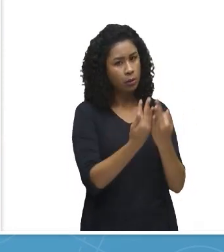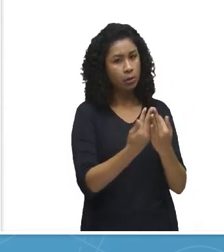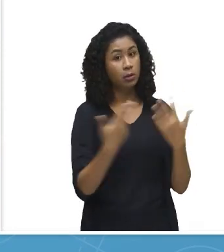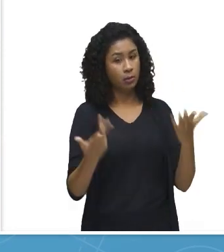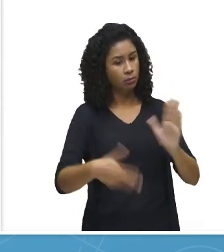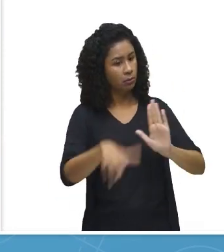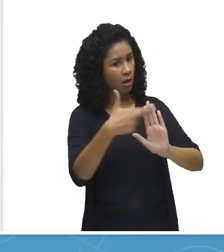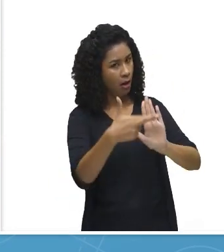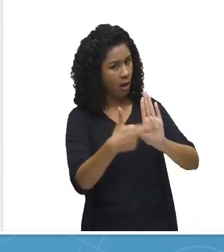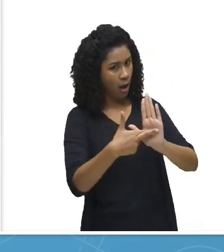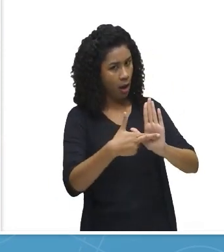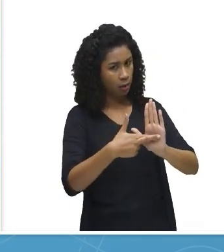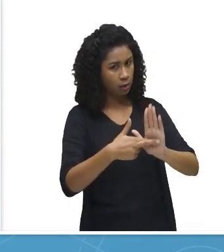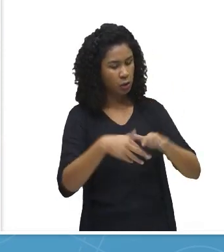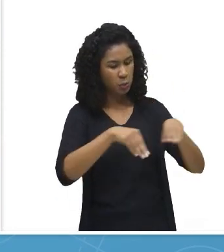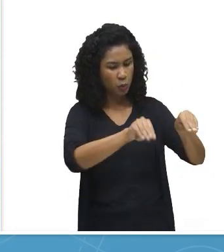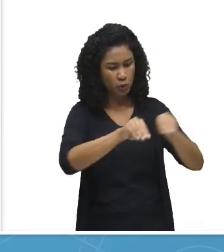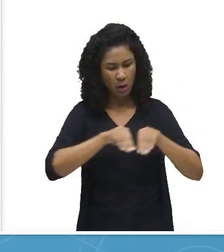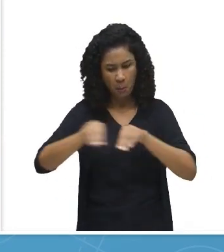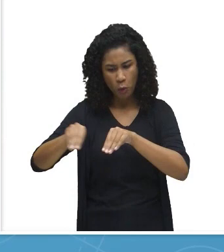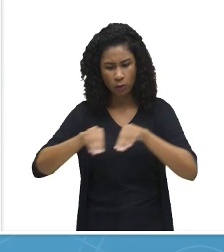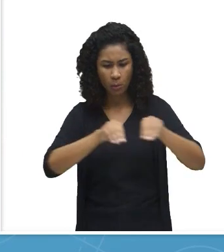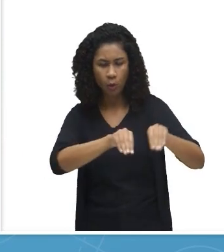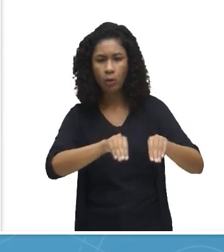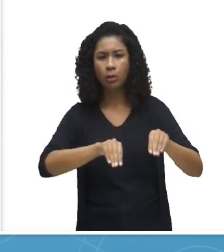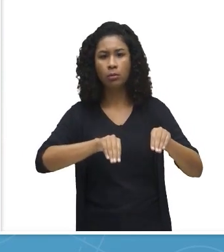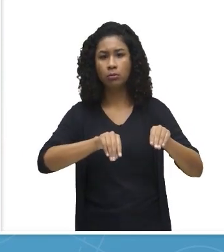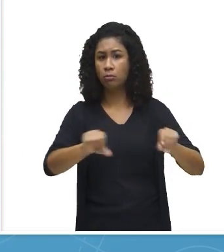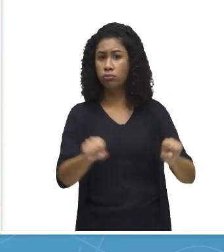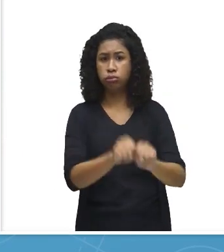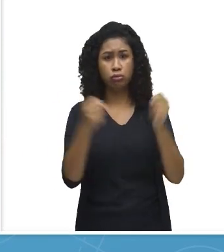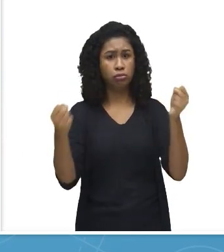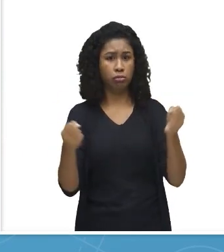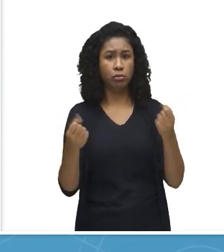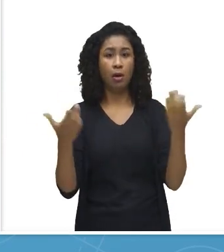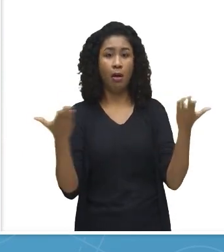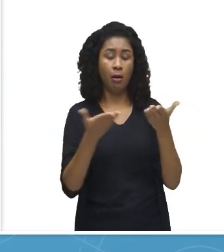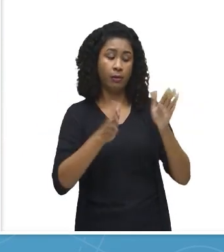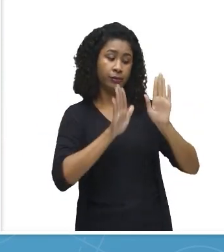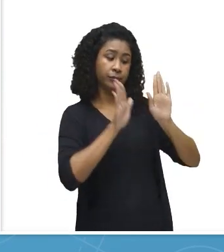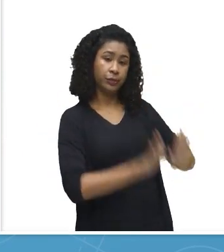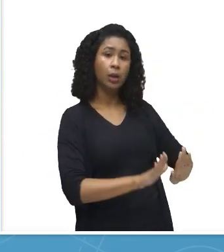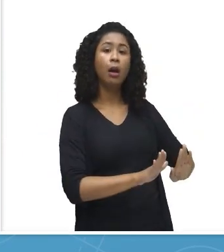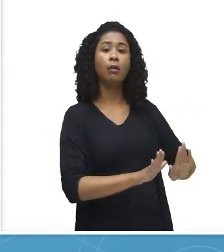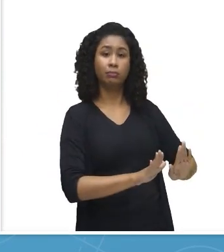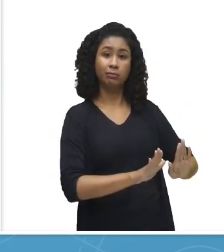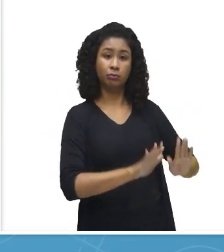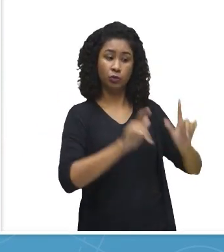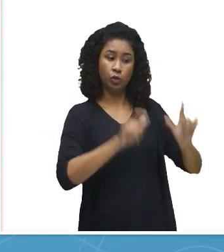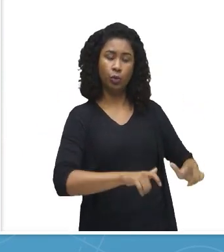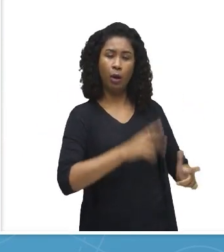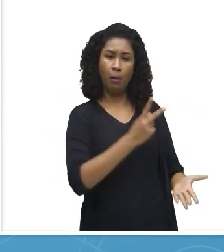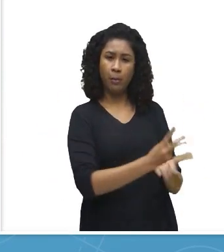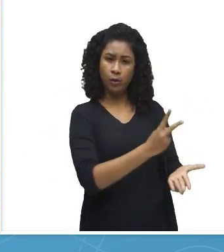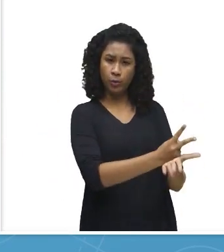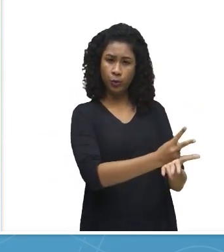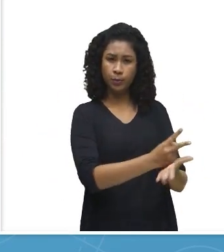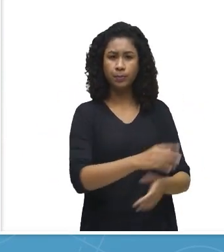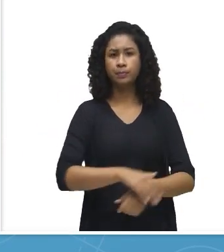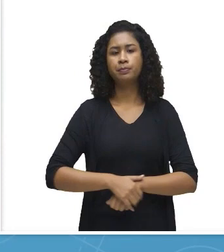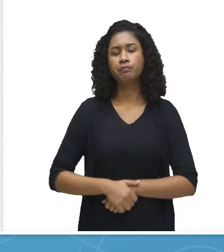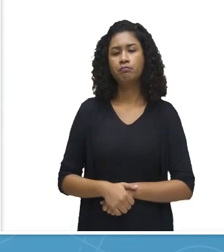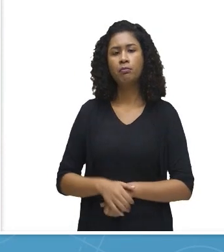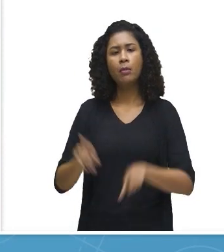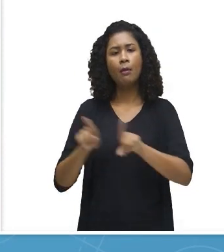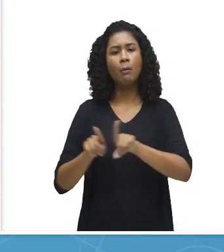paradigma, tá? Outra coisa também que foi interessante, se a gente para pensar, o surgimento da propriedade privada,